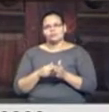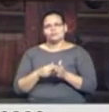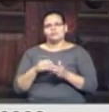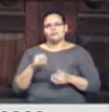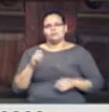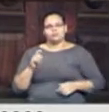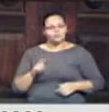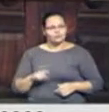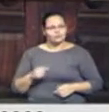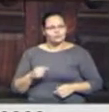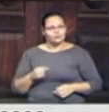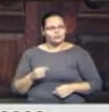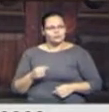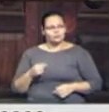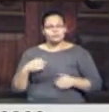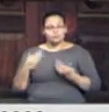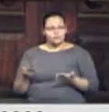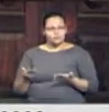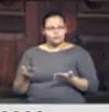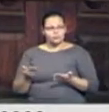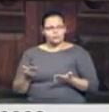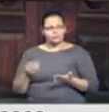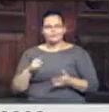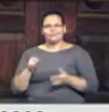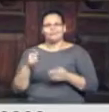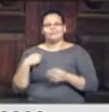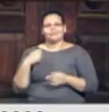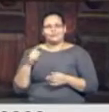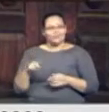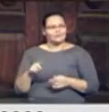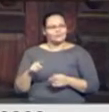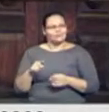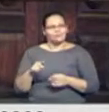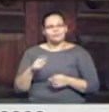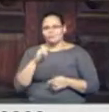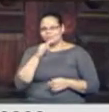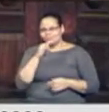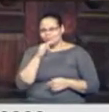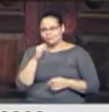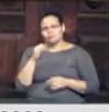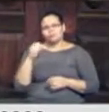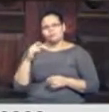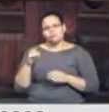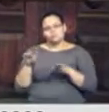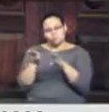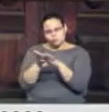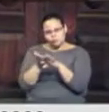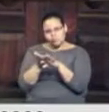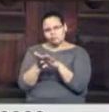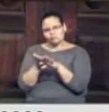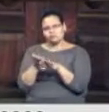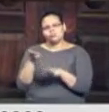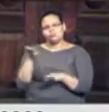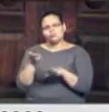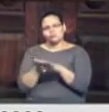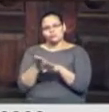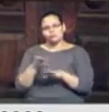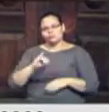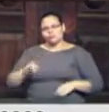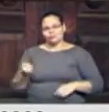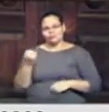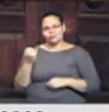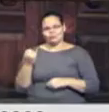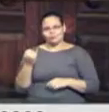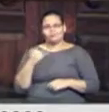esses trabalhadores. Então, isso quebra o princípio da isonomia, da igualdade de oportunidades, cria